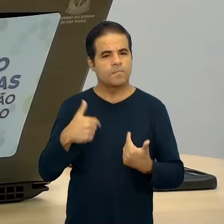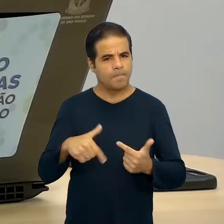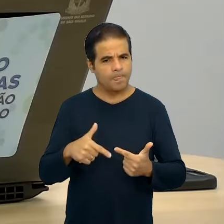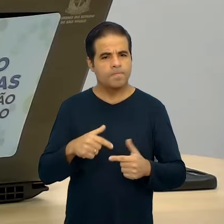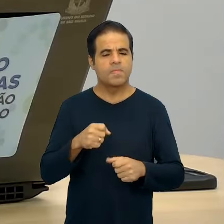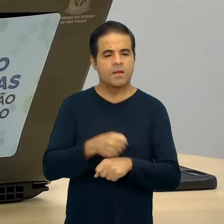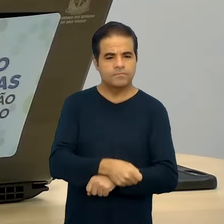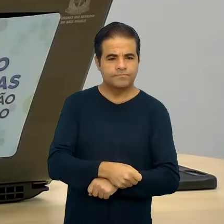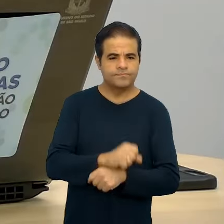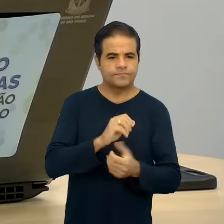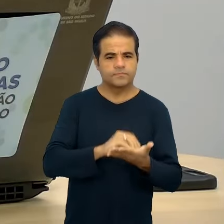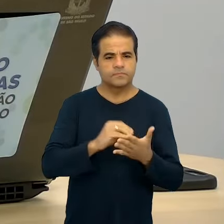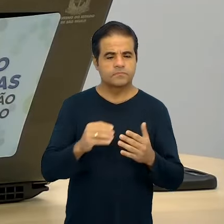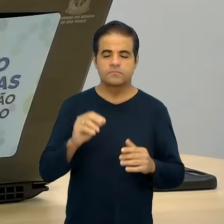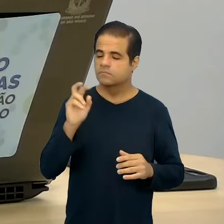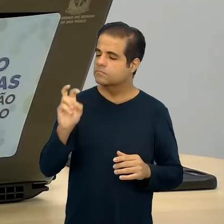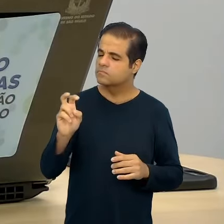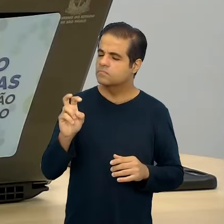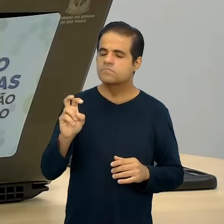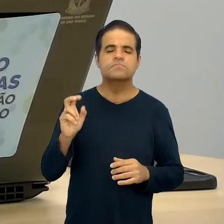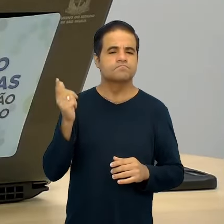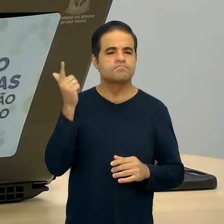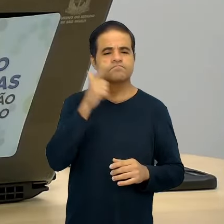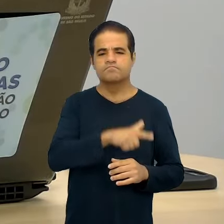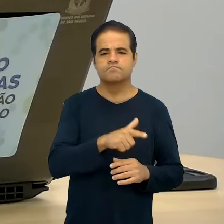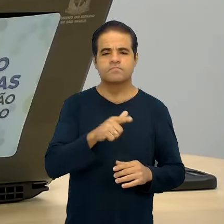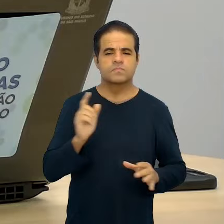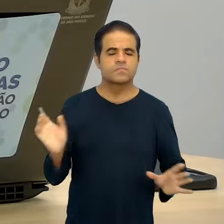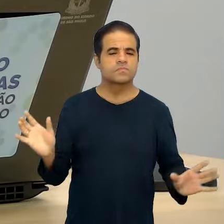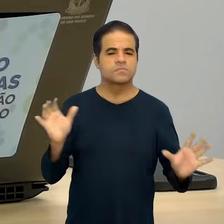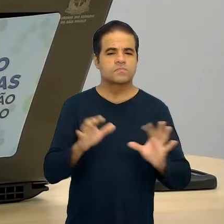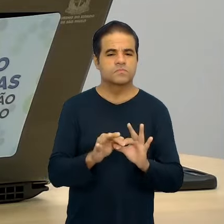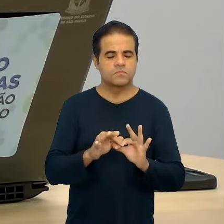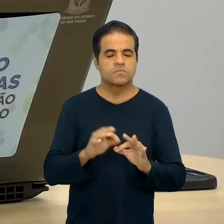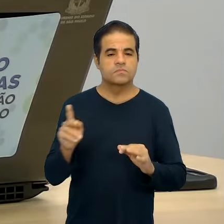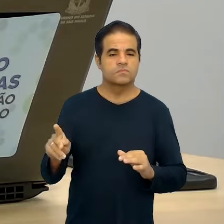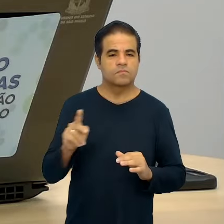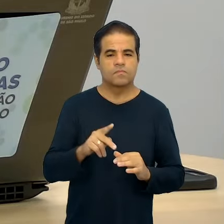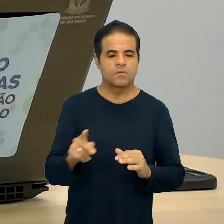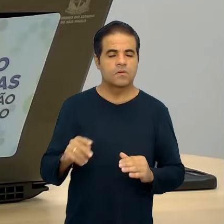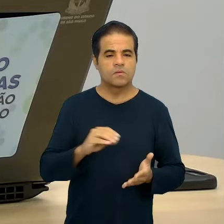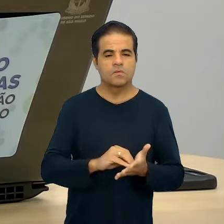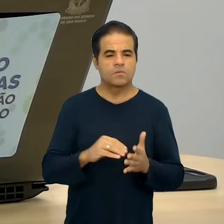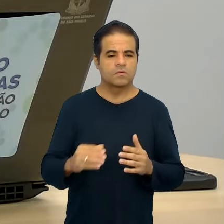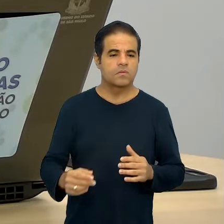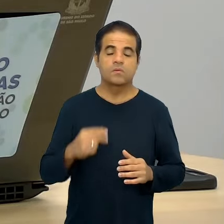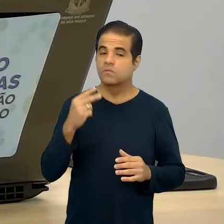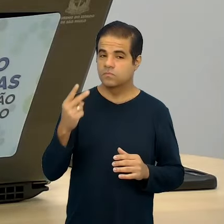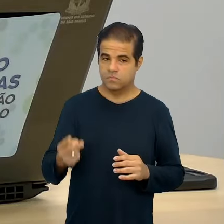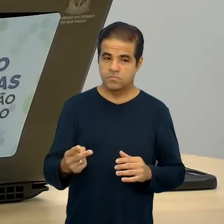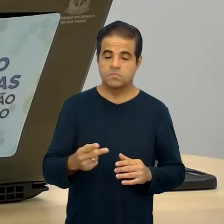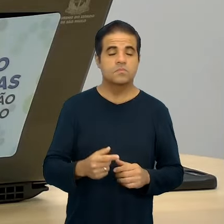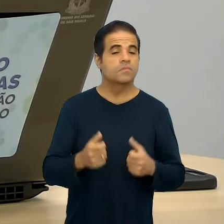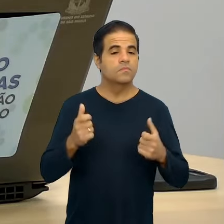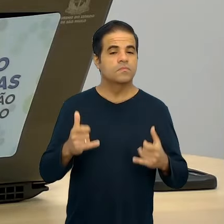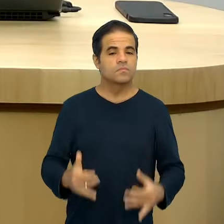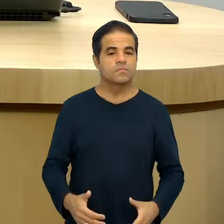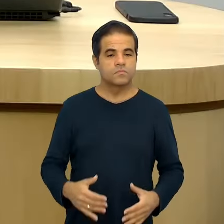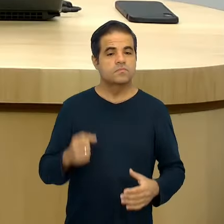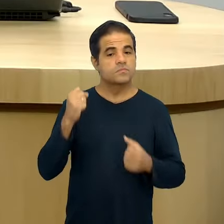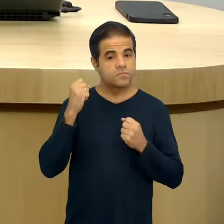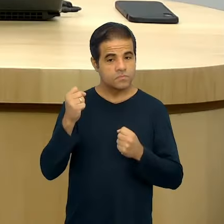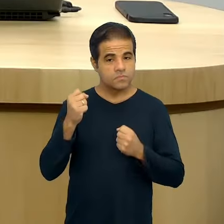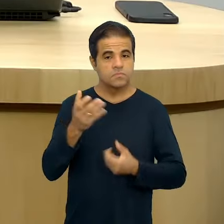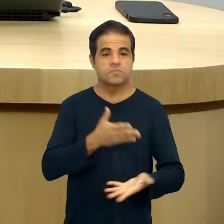traz aí no componente 5, a gente consegue fazer o link com o professor que ficou com o componente 2, né? Que a gente fala do poder